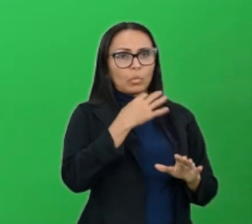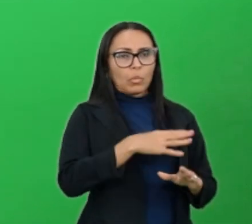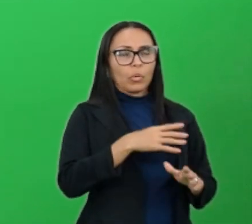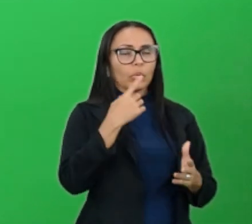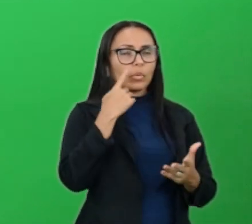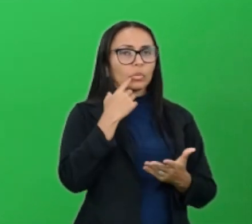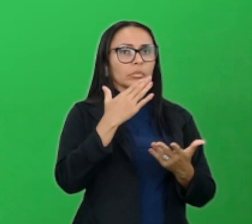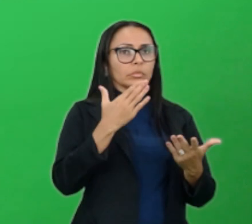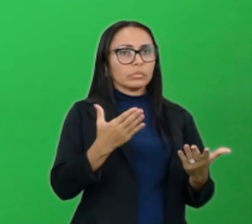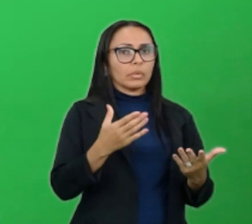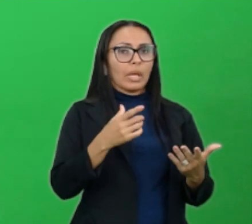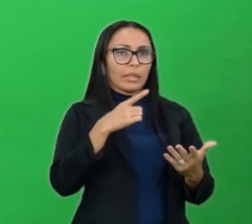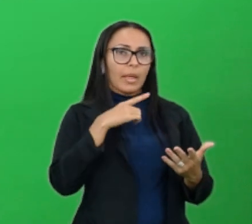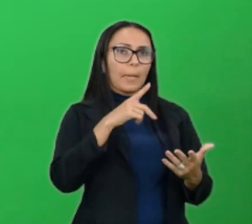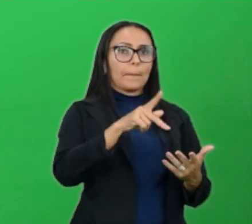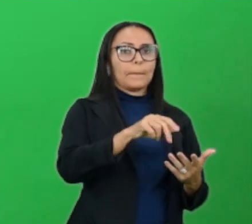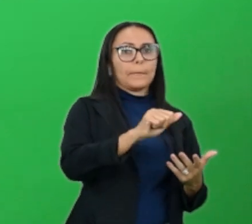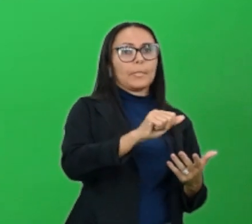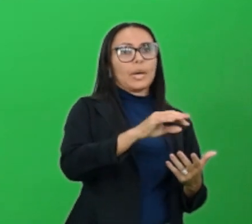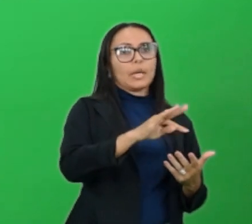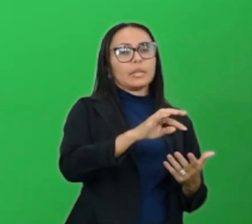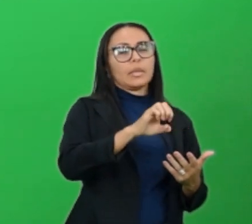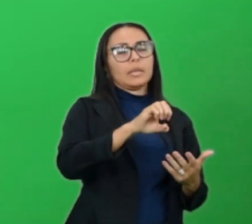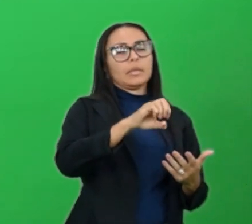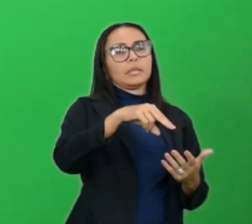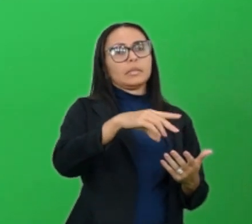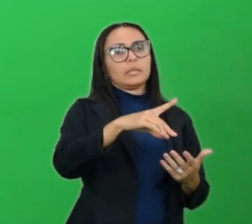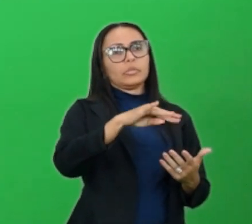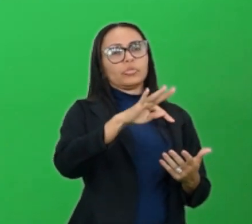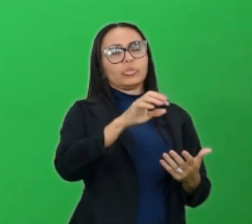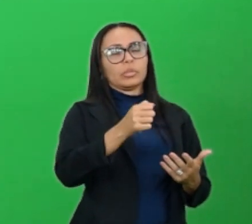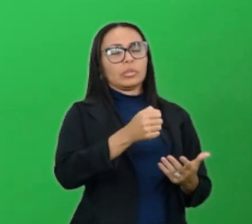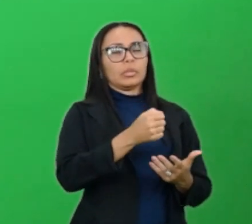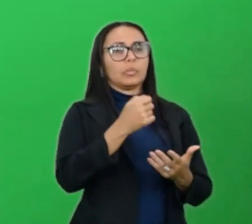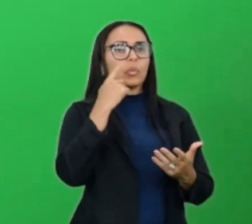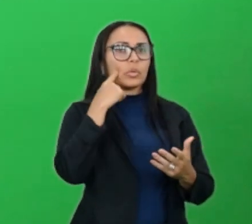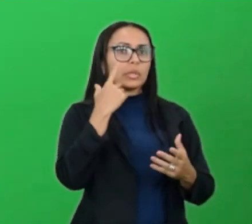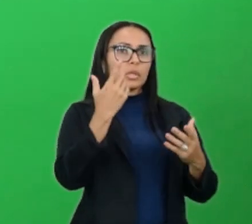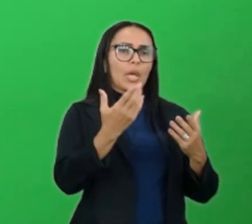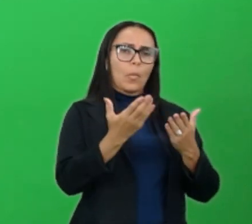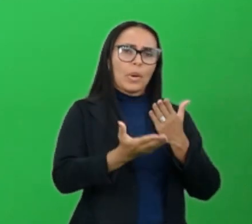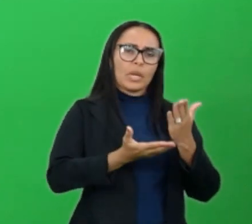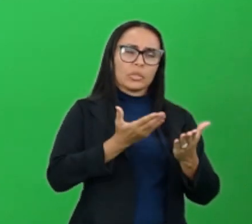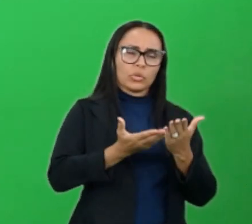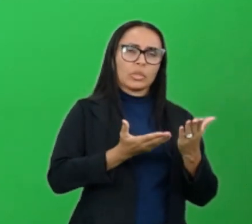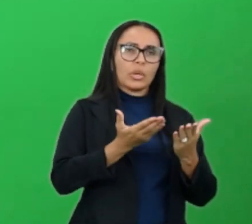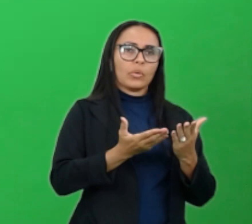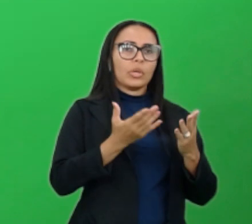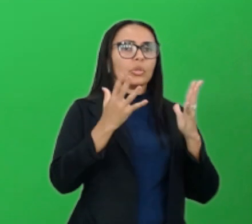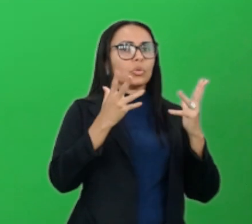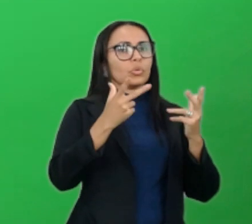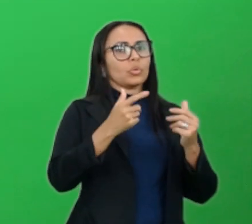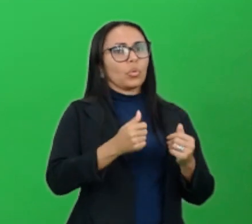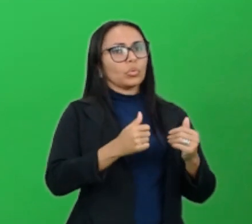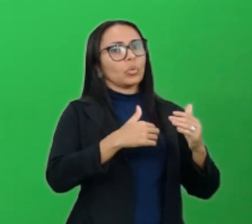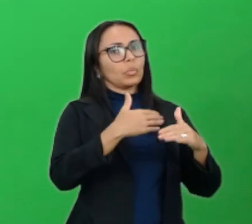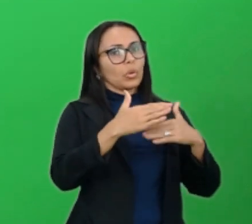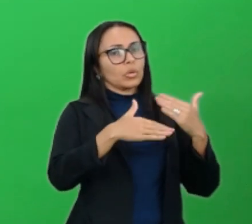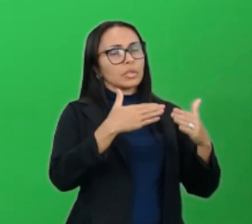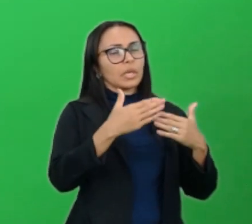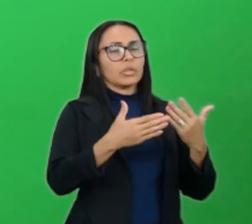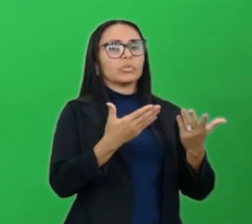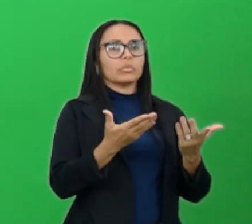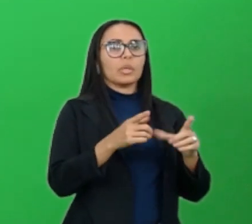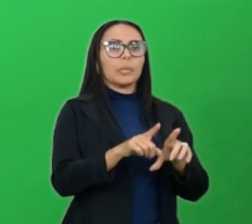Muitas vezes porque a operacionalização e todo o processo envolvido nisso termina